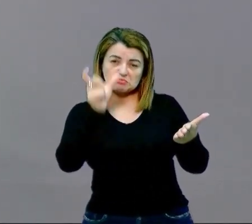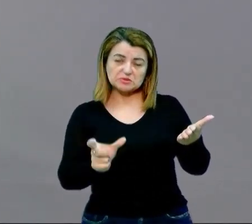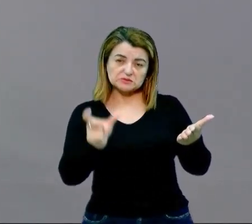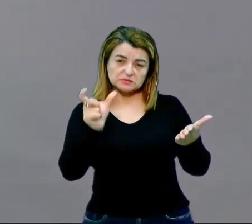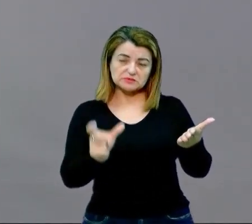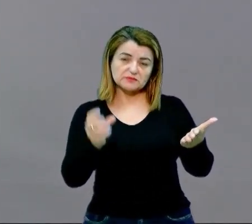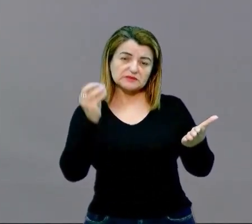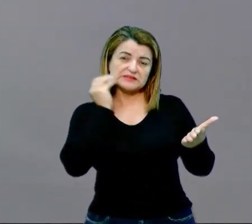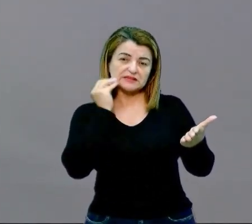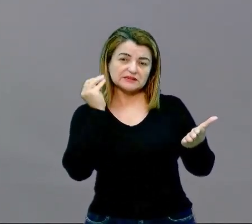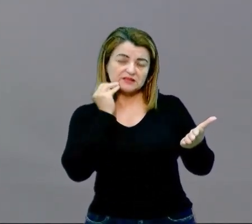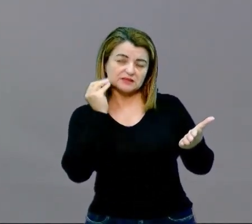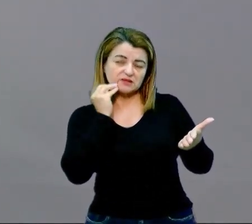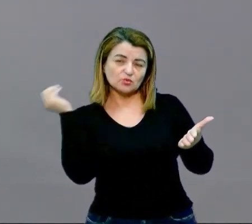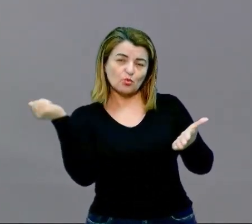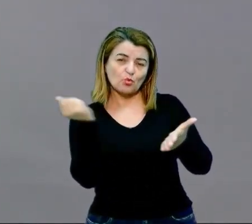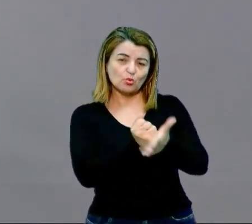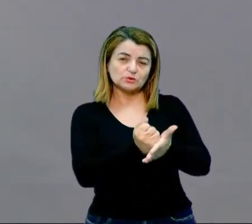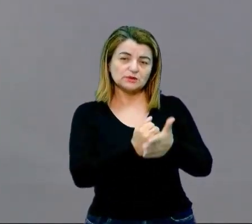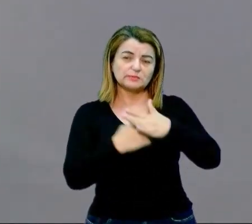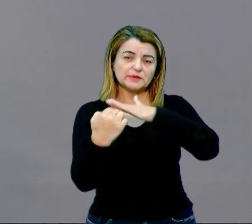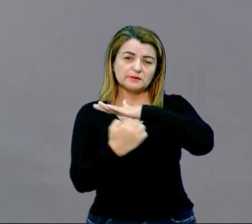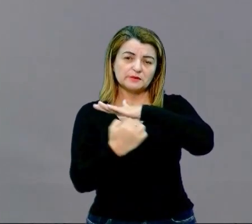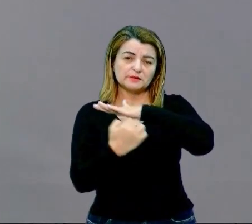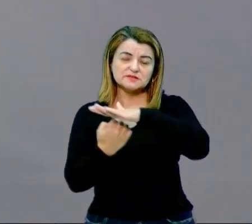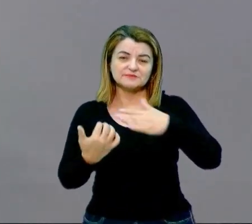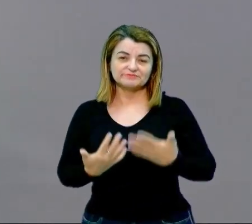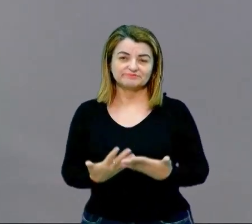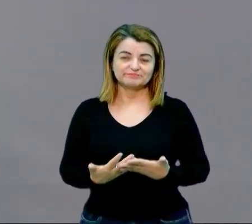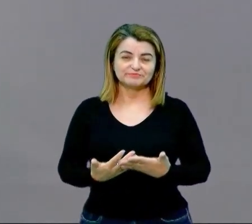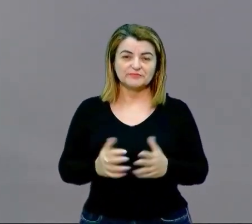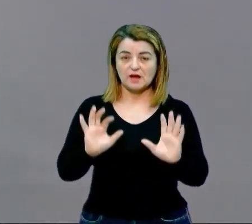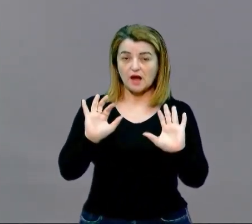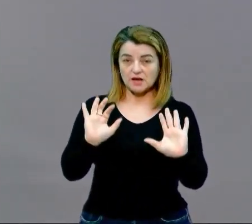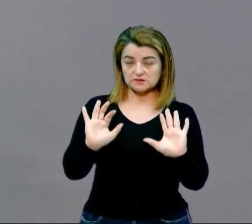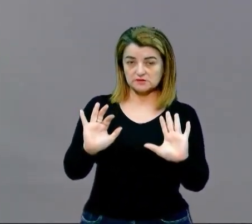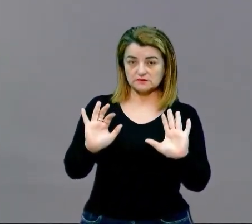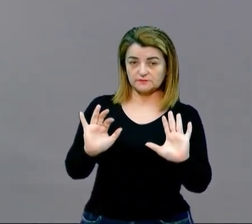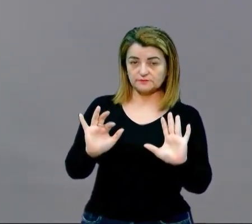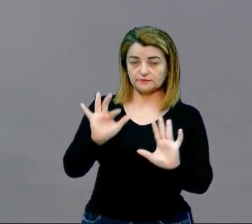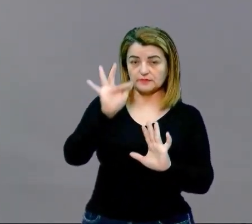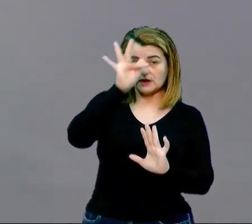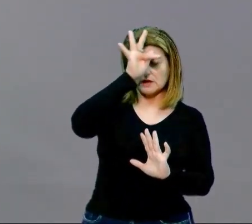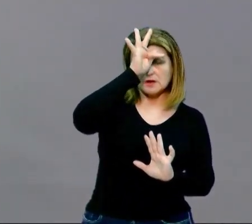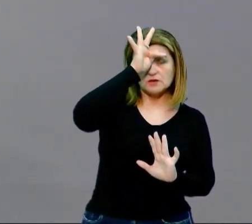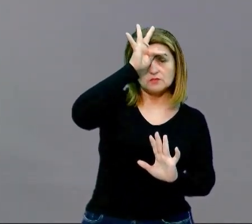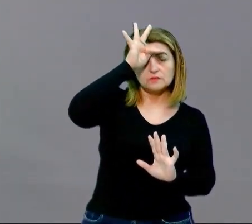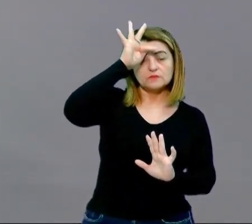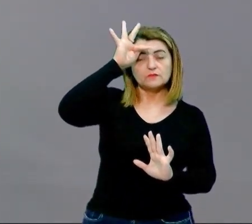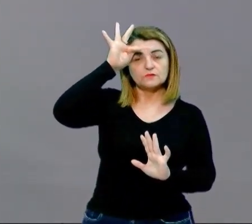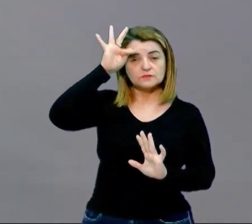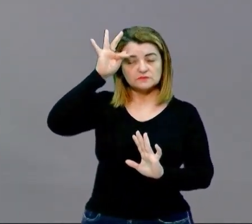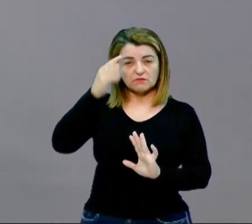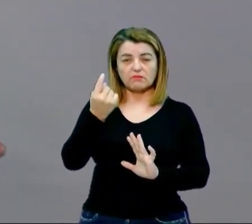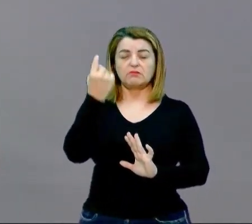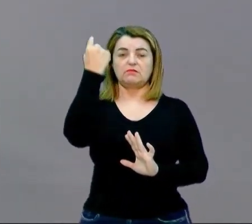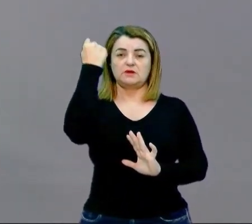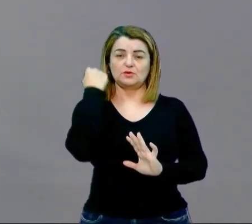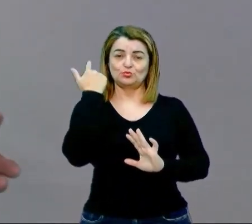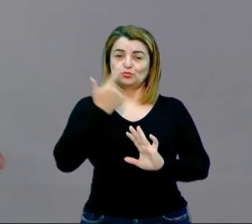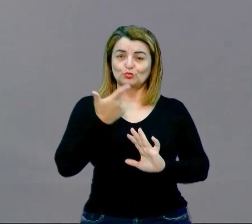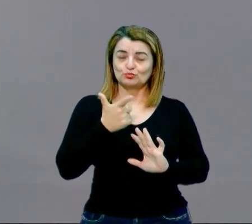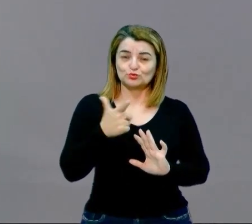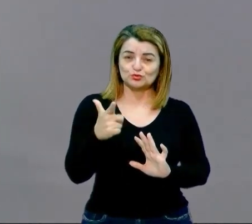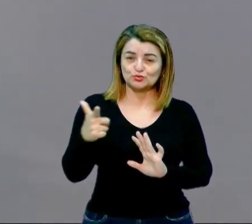está tentando contratar para a empresa naquele momento. Então, de certo modo, o Foucault, na época dele, ainda não tinha todo